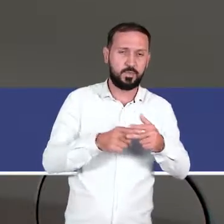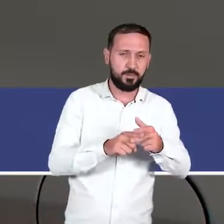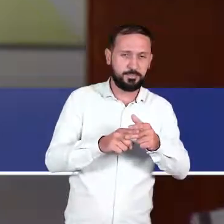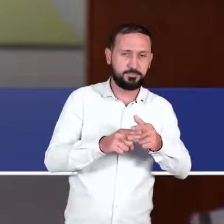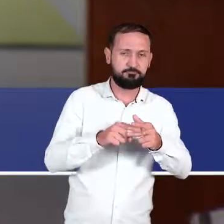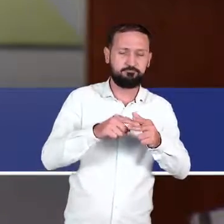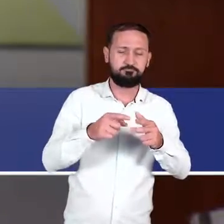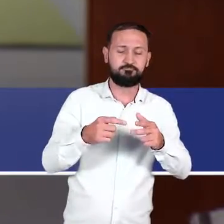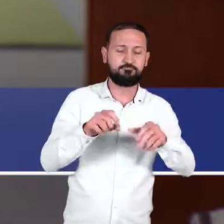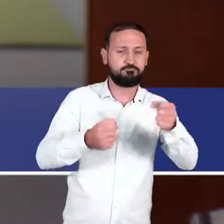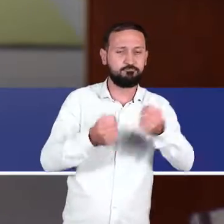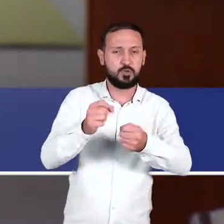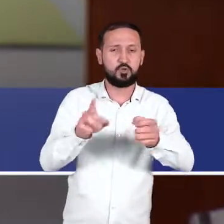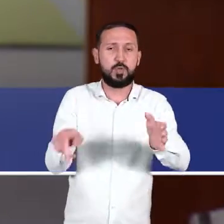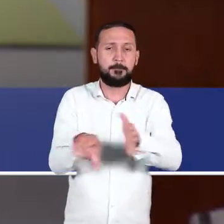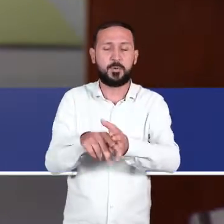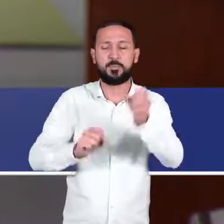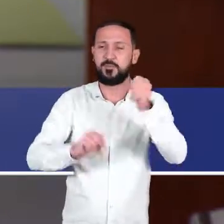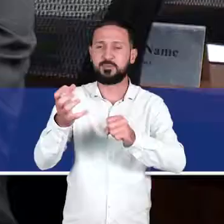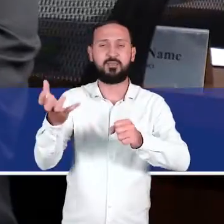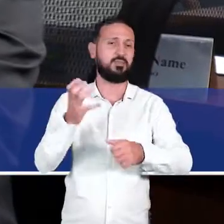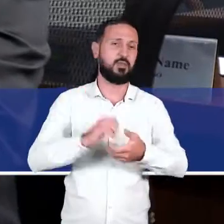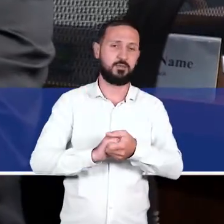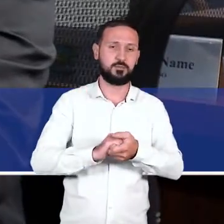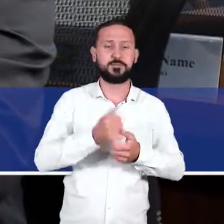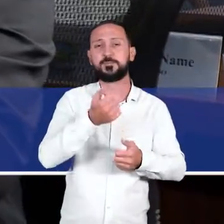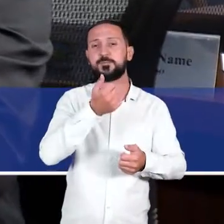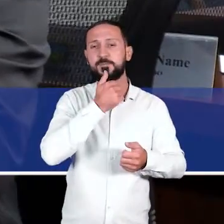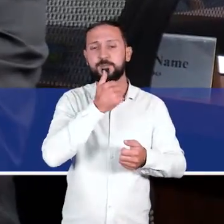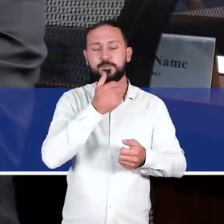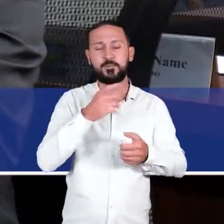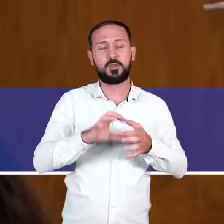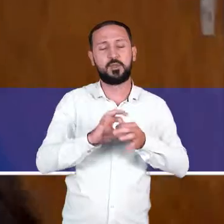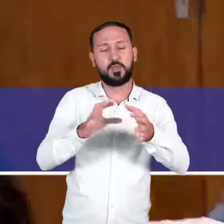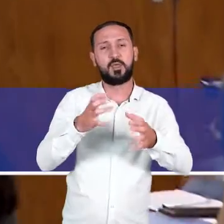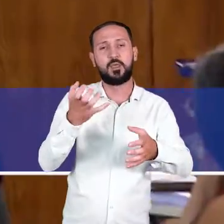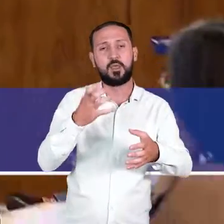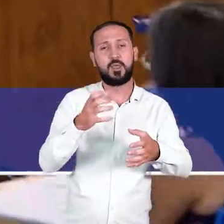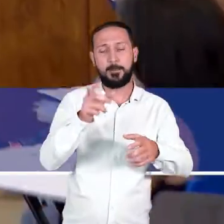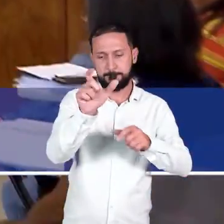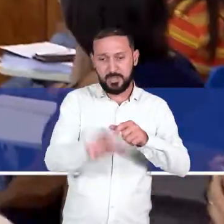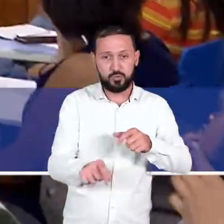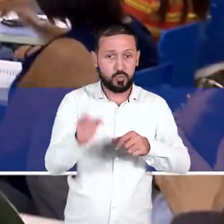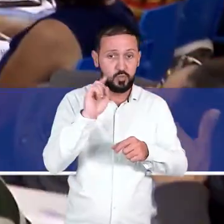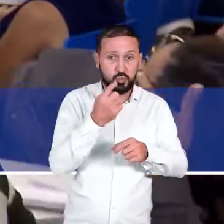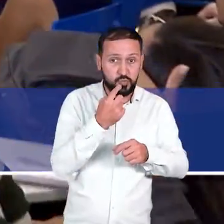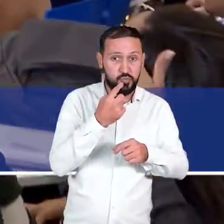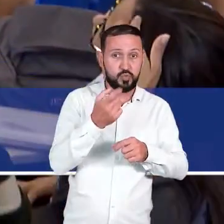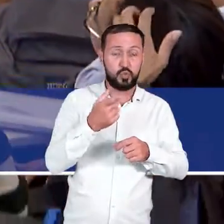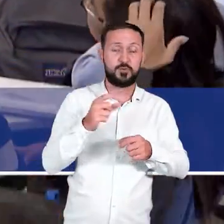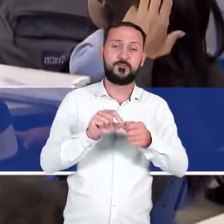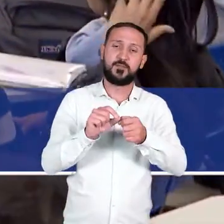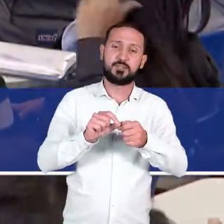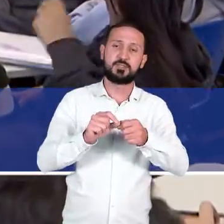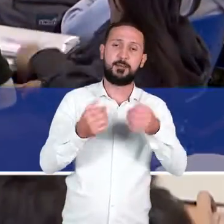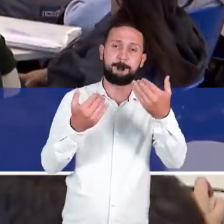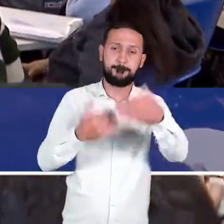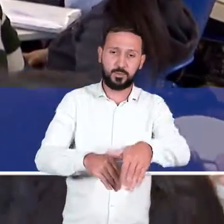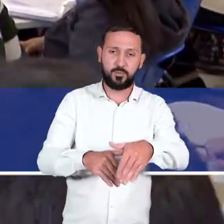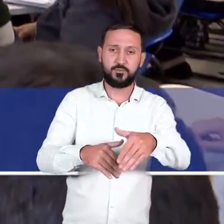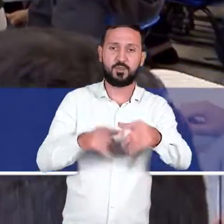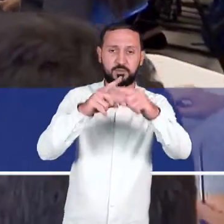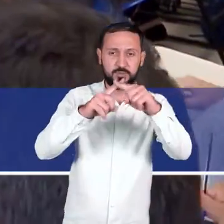dos veículos, além daquelas informadas pelo fabricante. Neno Razucchi, do PTB, pretende que candidatos surdos tenham suas